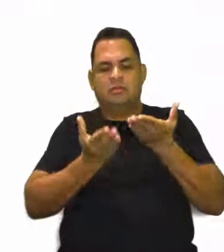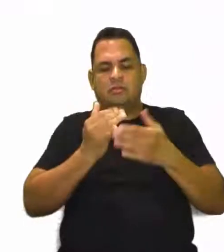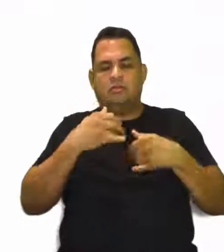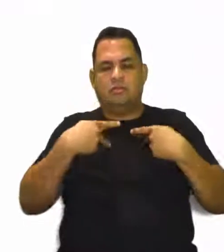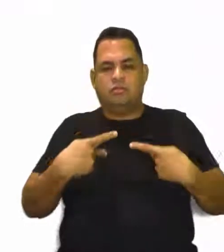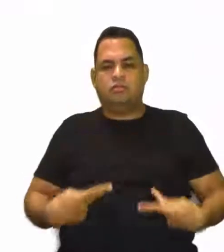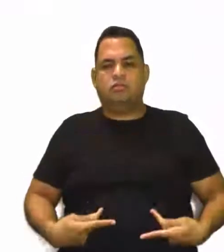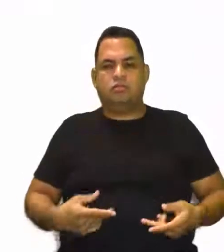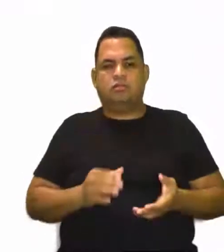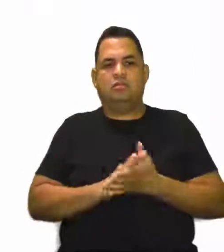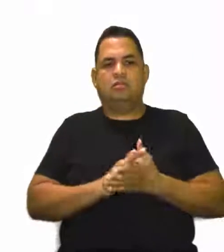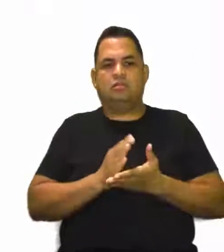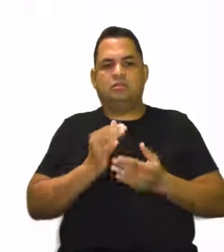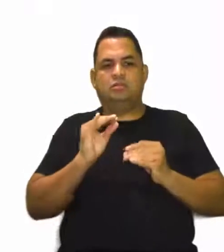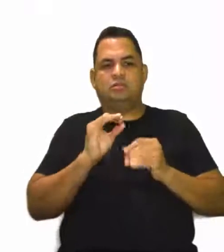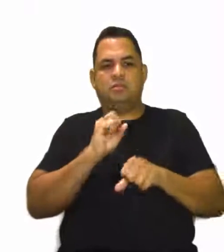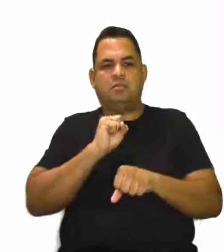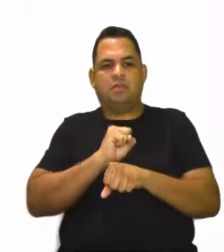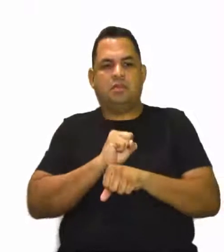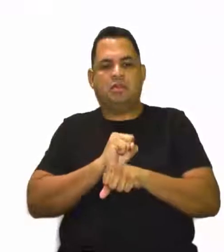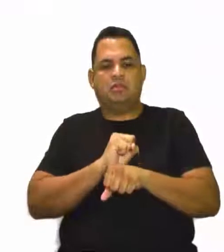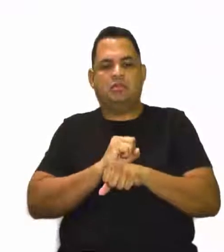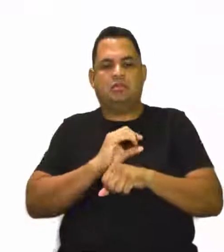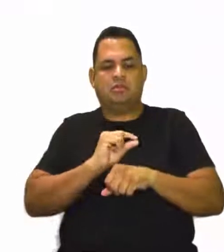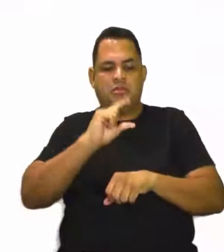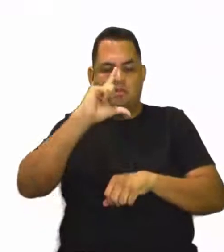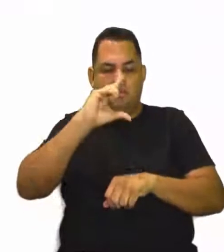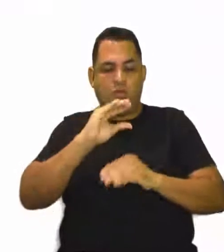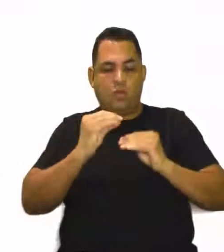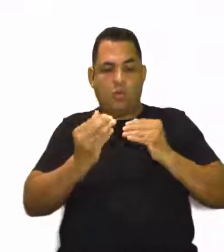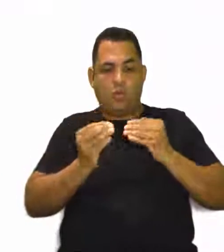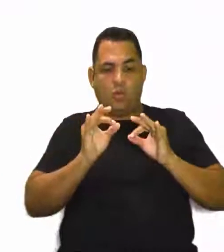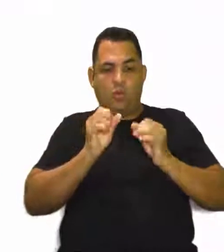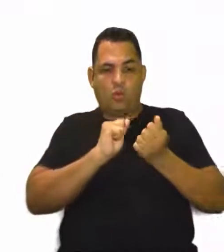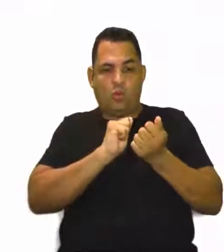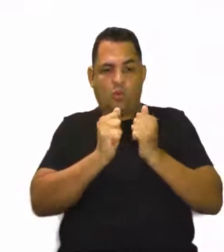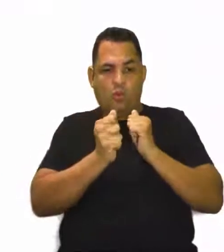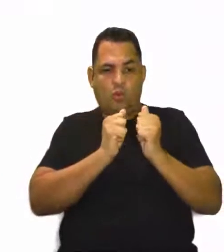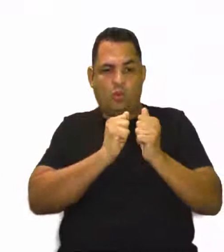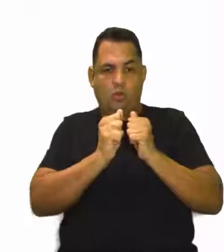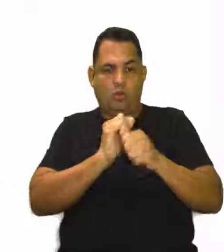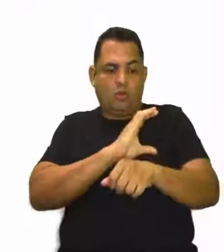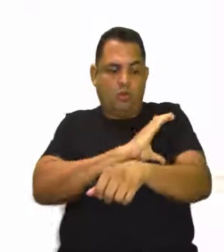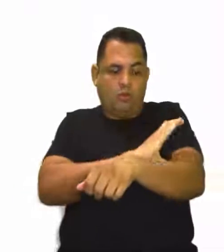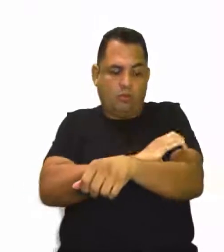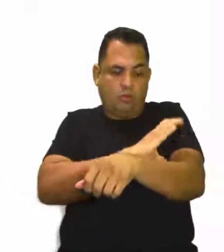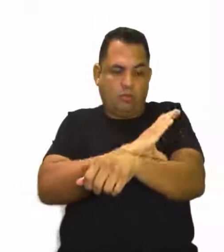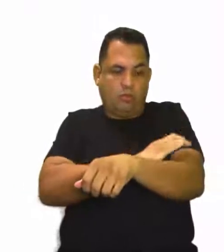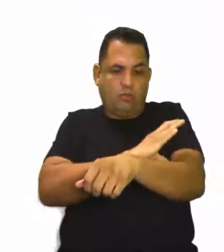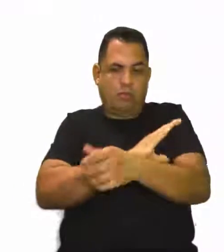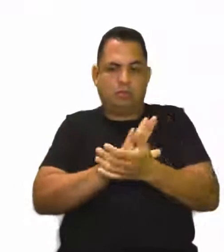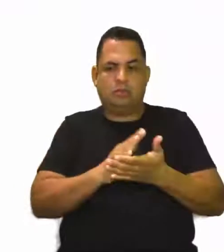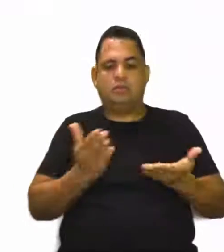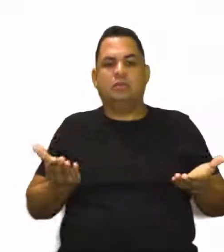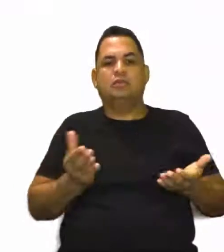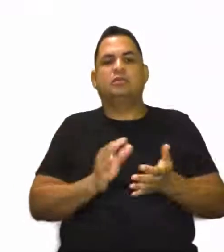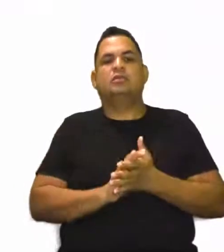corporal e na estabilização da pressão arterial. Ok, ela vai ajudar realmente. Por que não é a A?